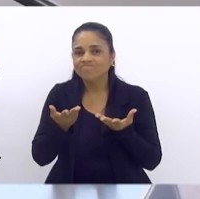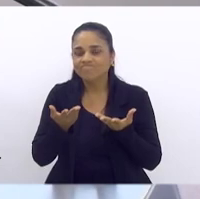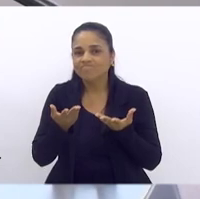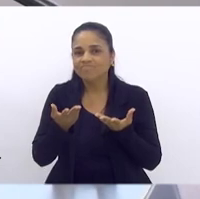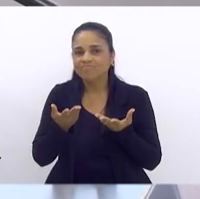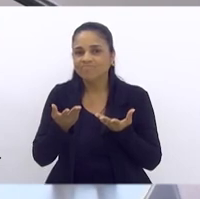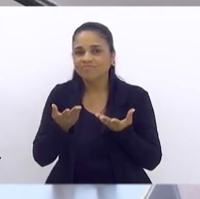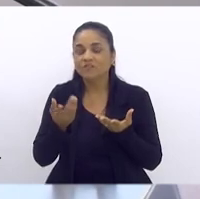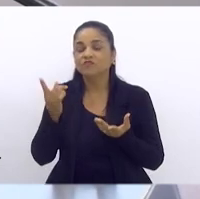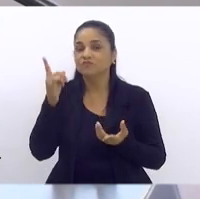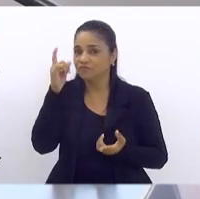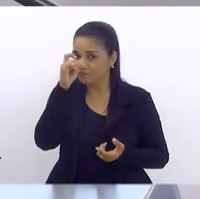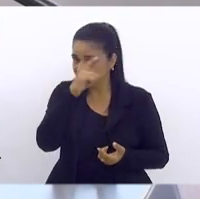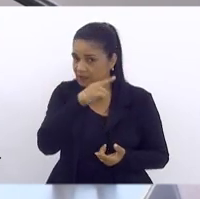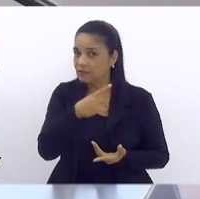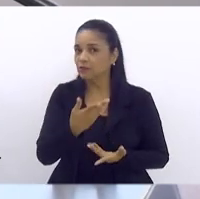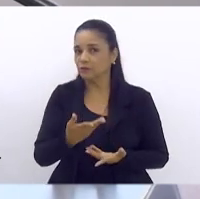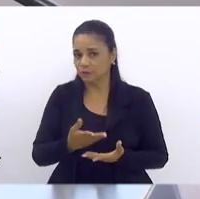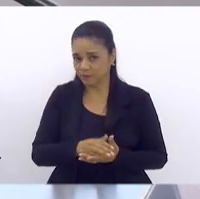vai ficar difícil. Né?